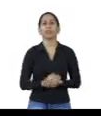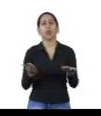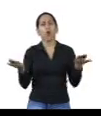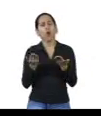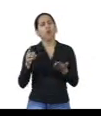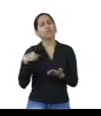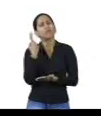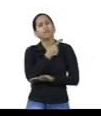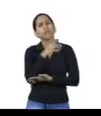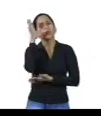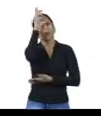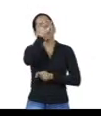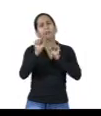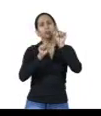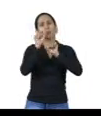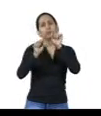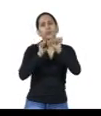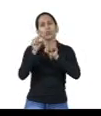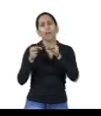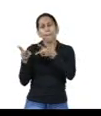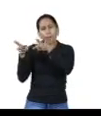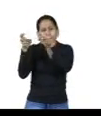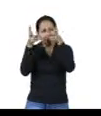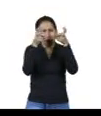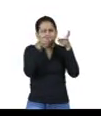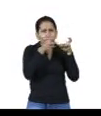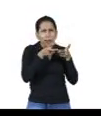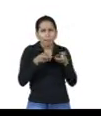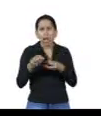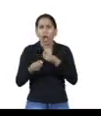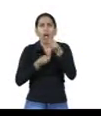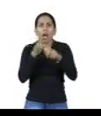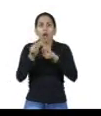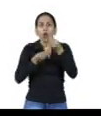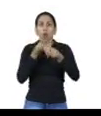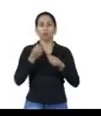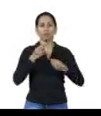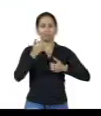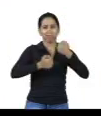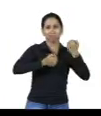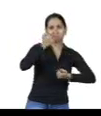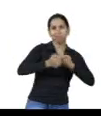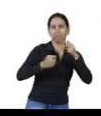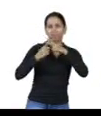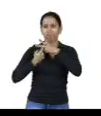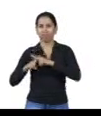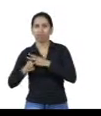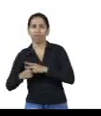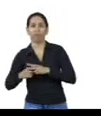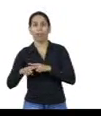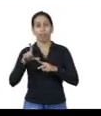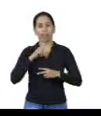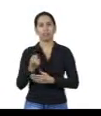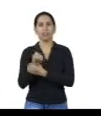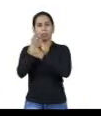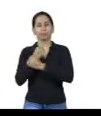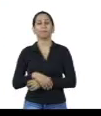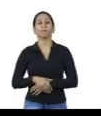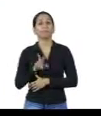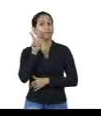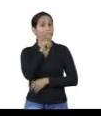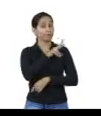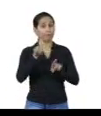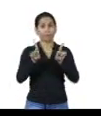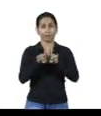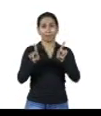Hoje nós aprendemos a identificar os dispositivos que deixam as máquinas e equipamentos seguros. Vimos quais são as medidas de proteção coletiva